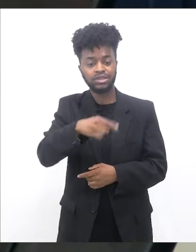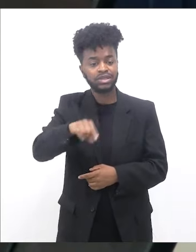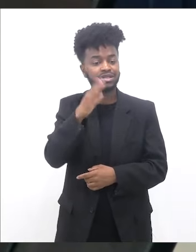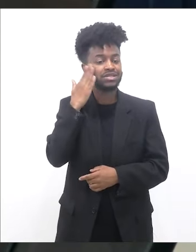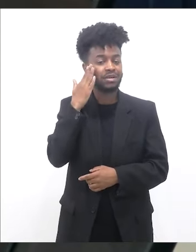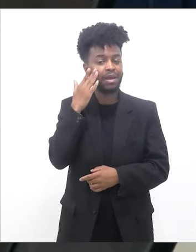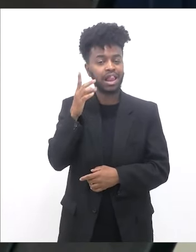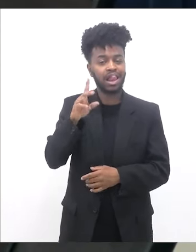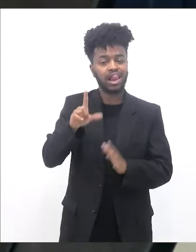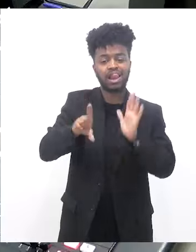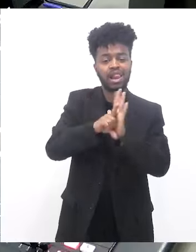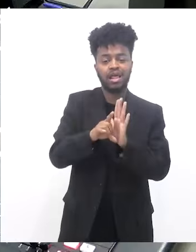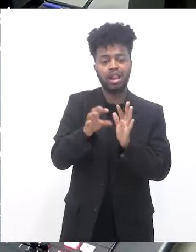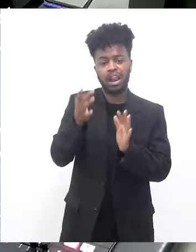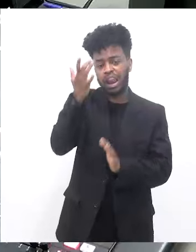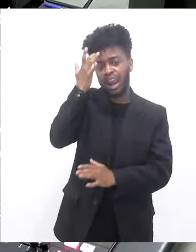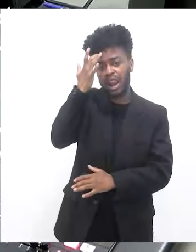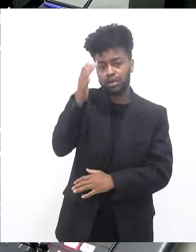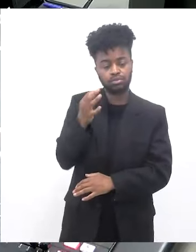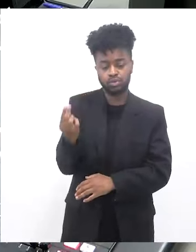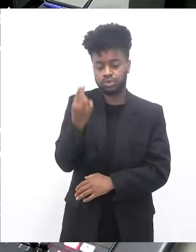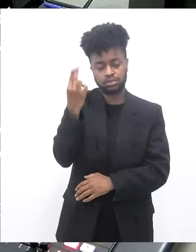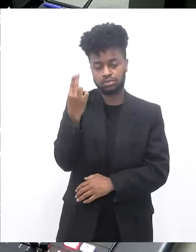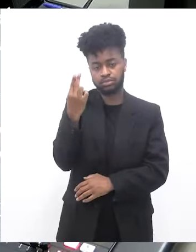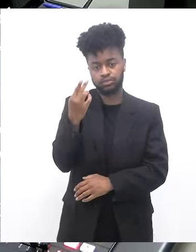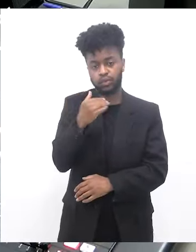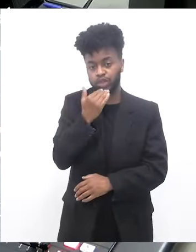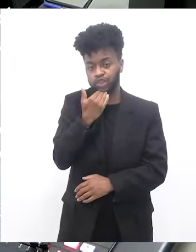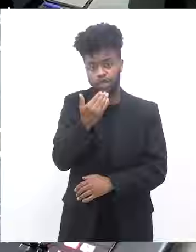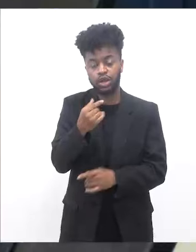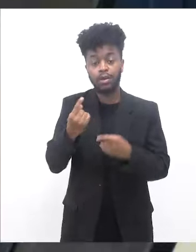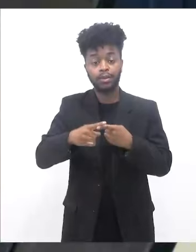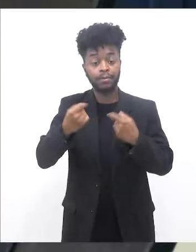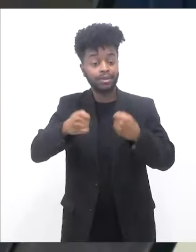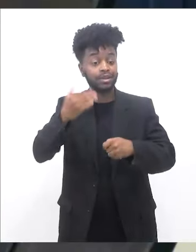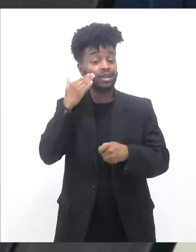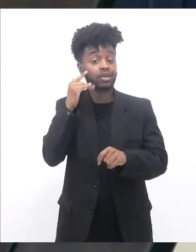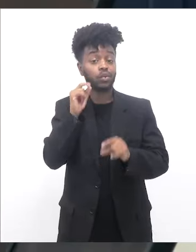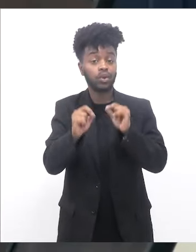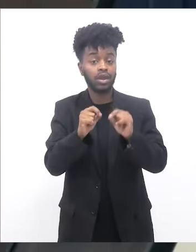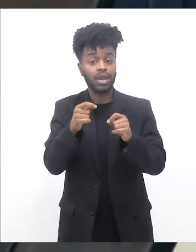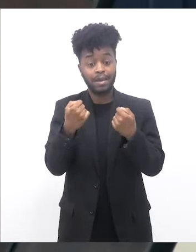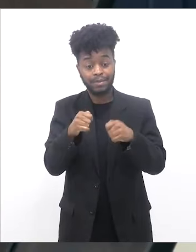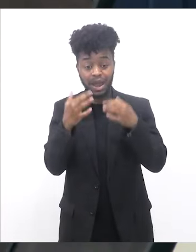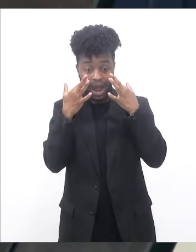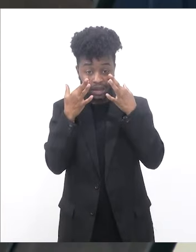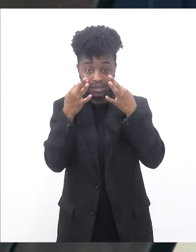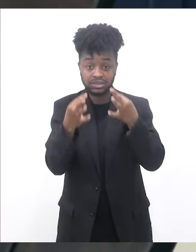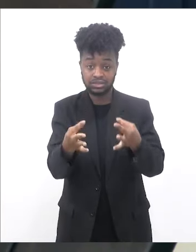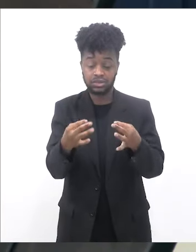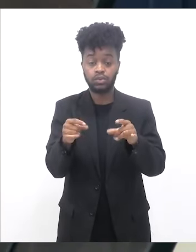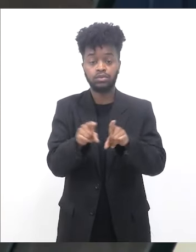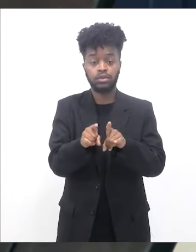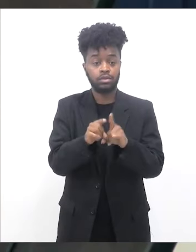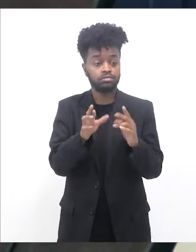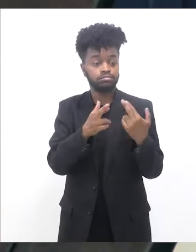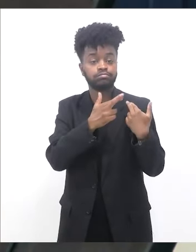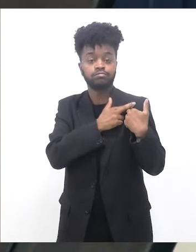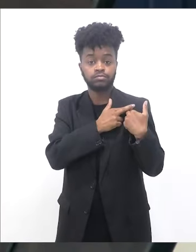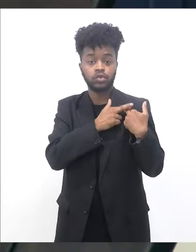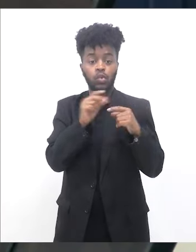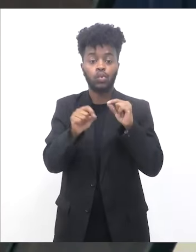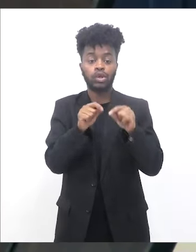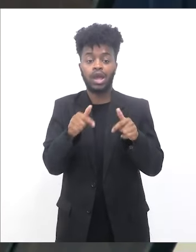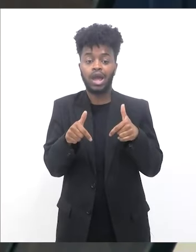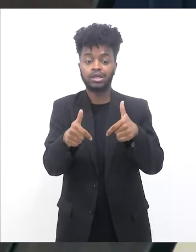lei de cabo a rabo, não é isso. É você entender que você precisa estar antenado e